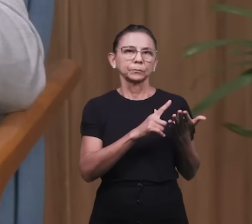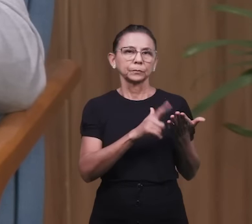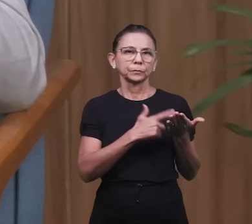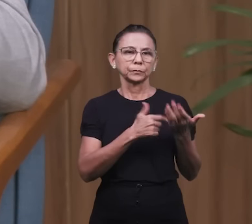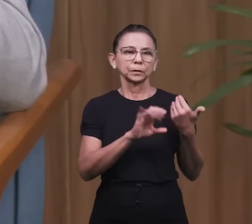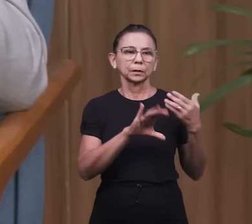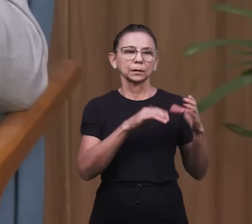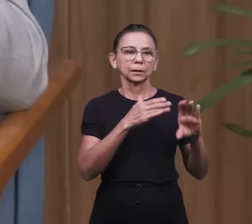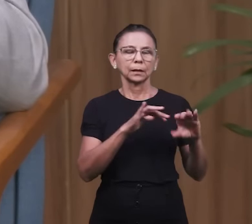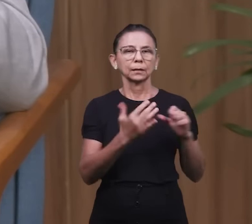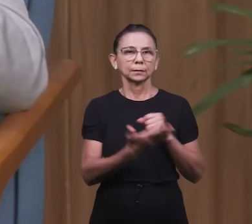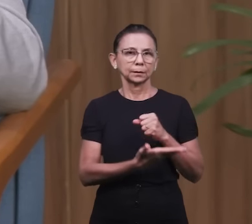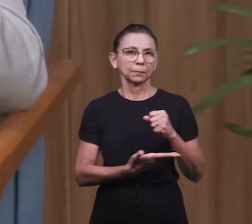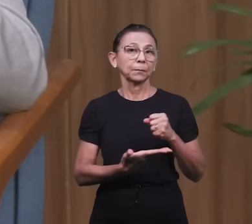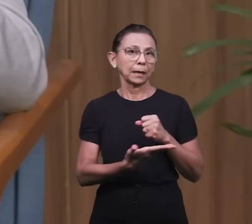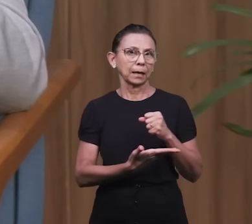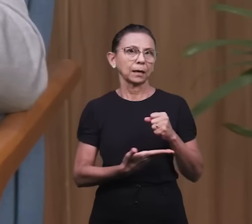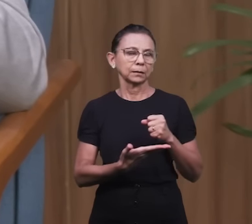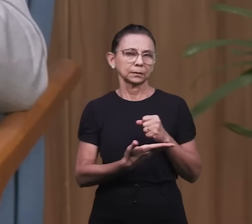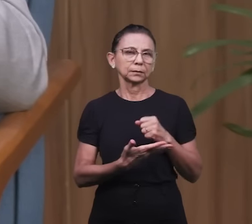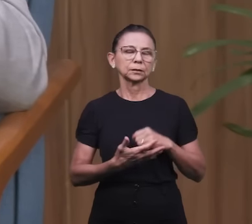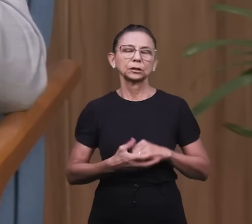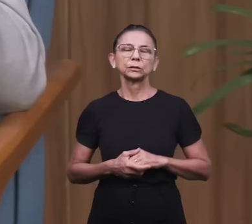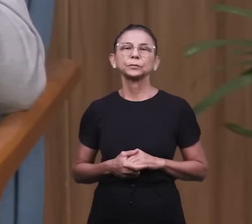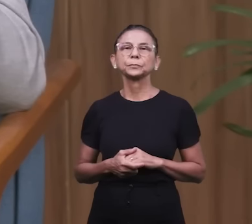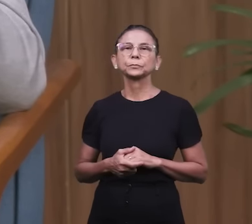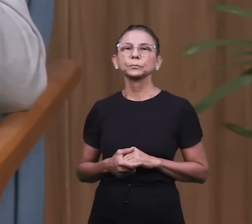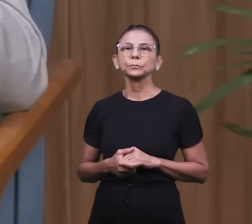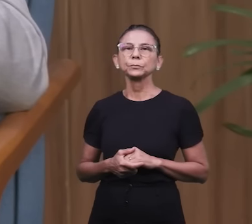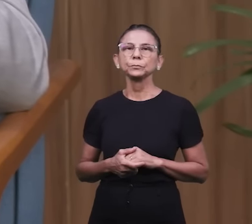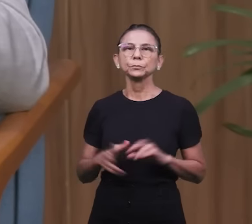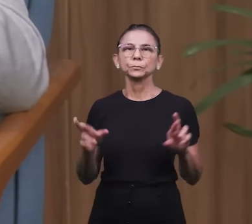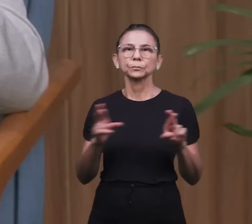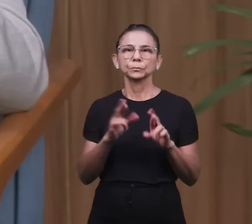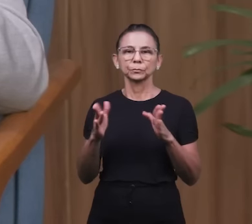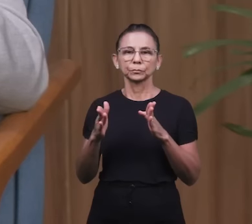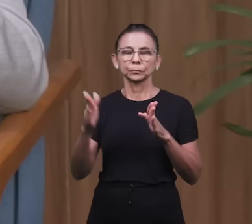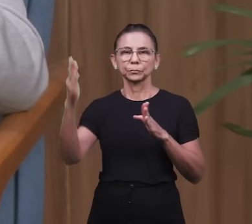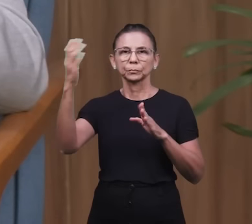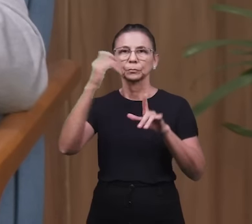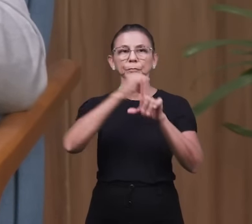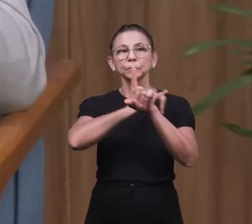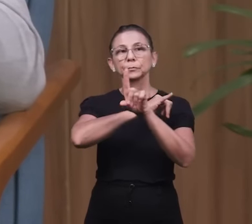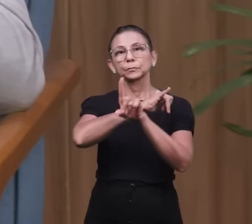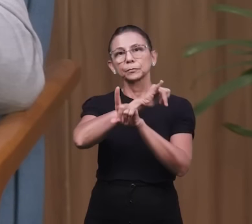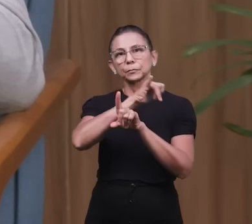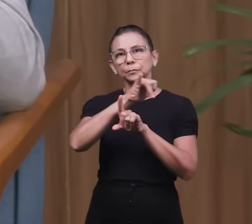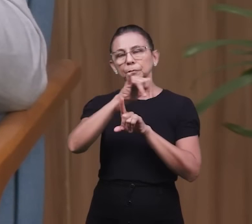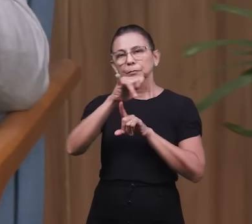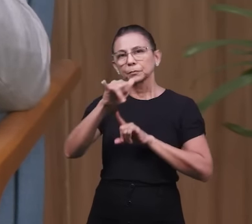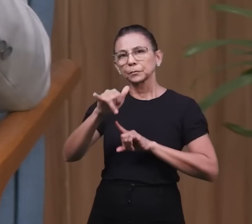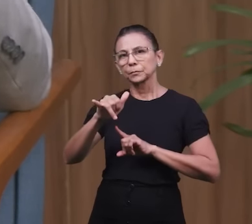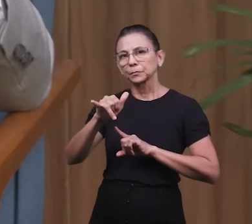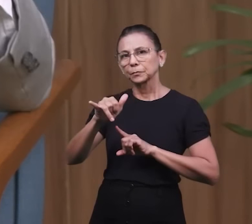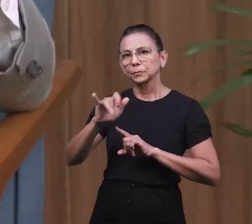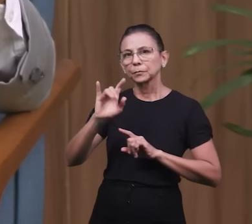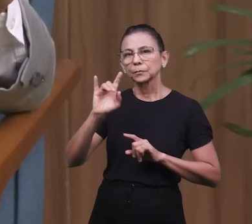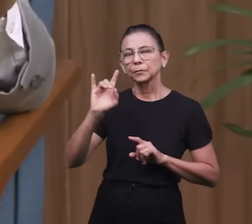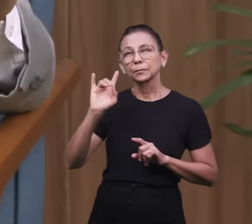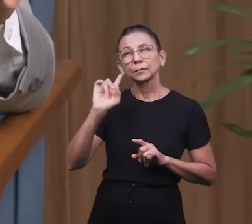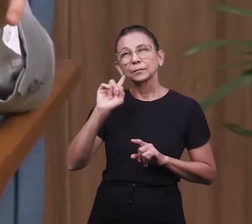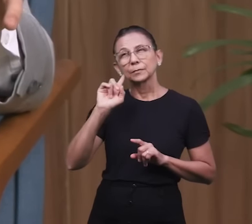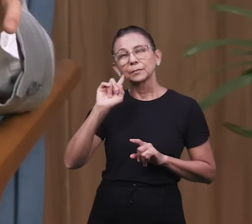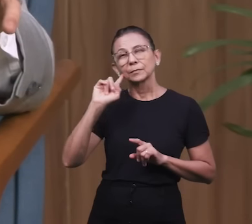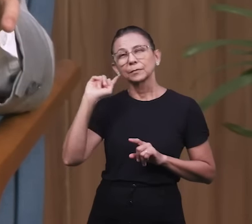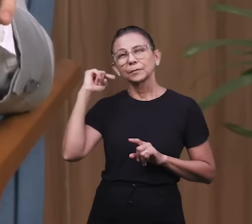Cantares continua sendo a nossa base né e o entendimento tem profeta que nós estamos vivendo e dali nós somos para